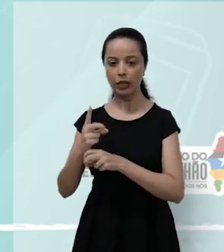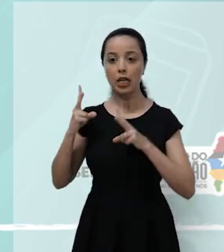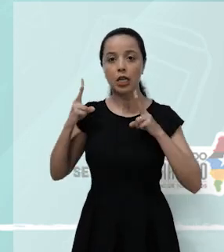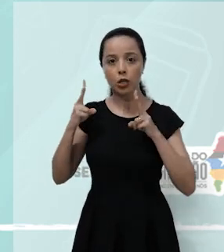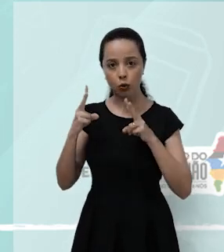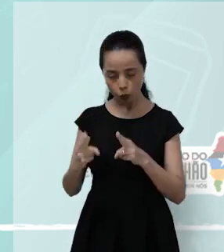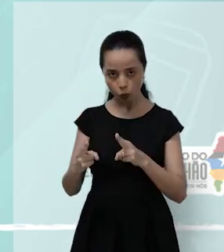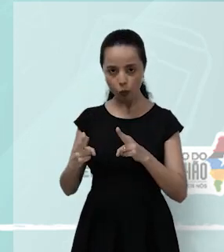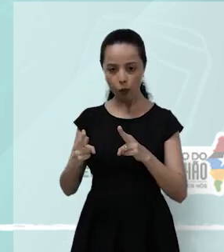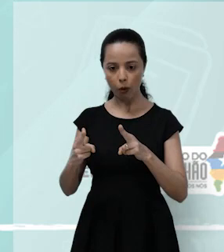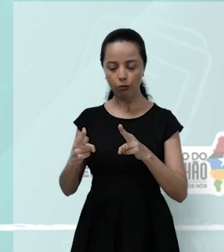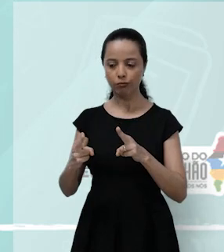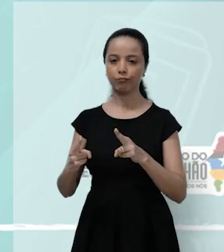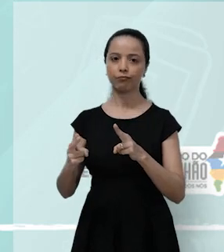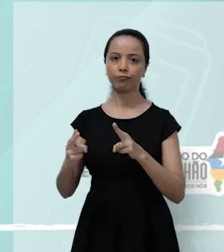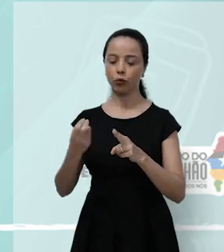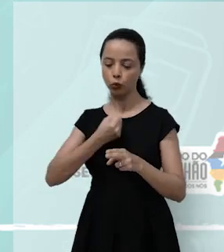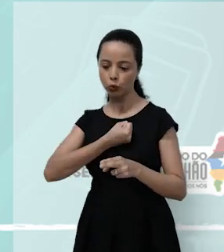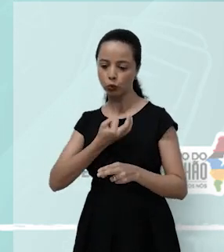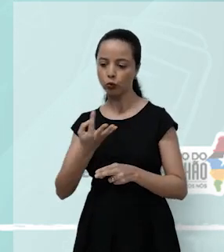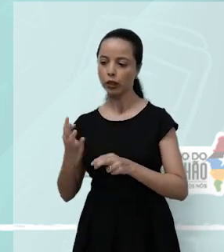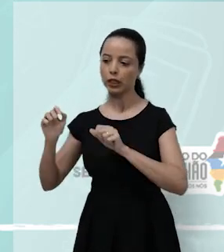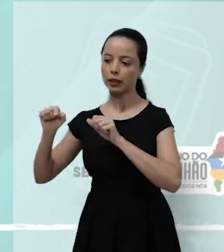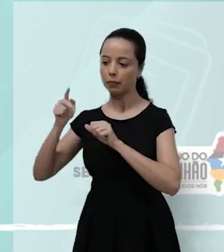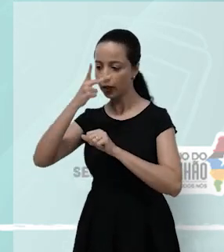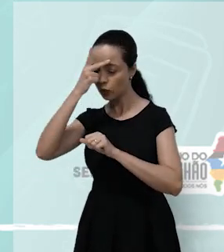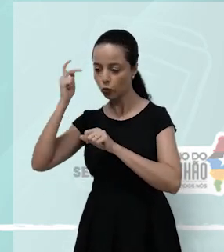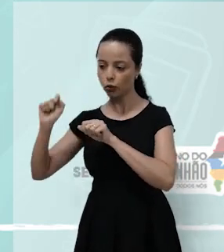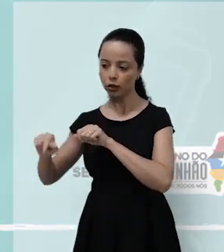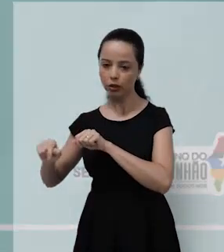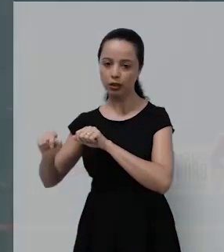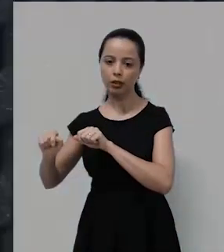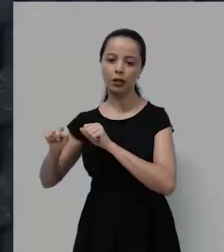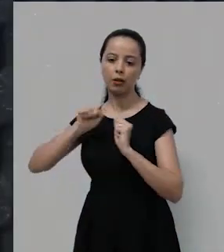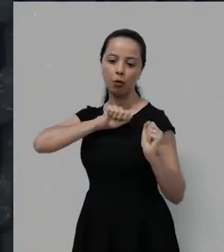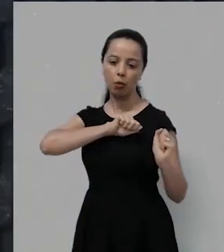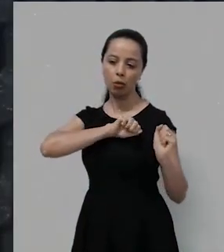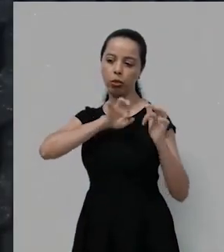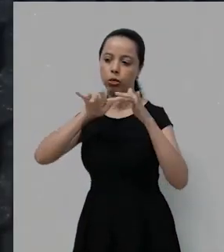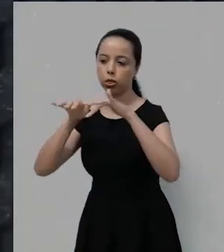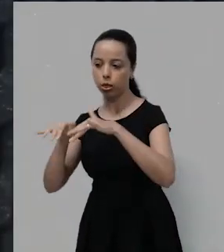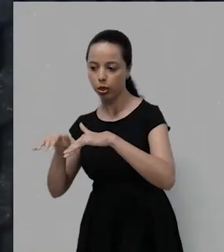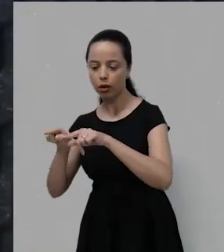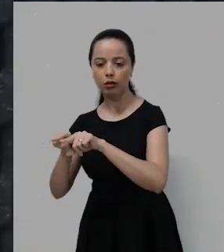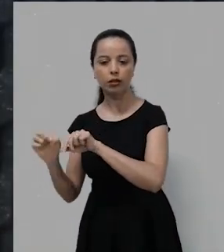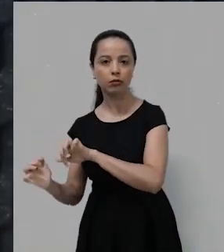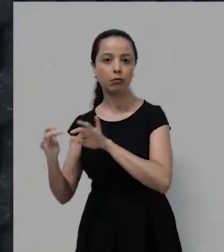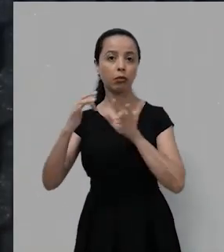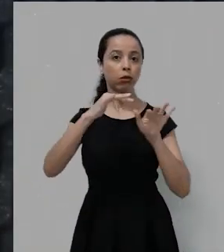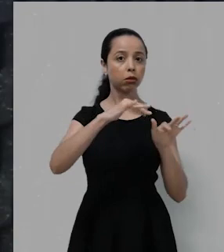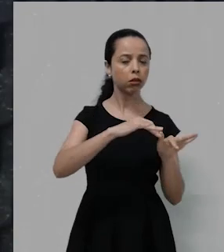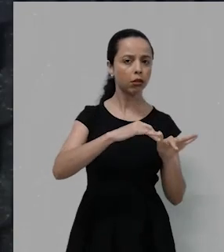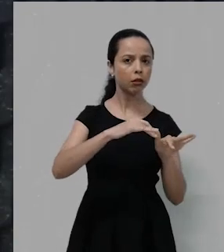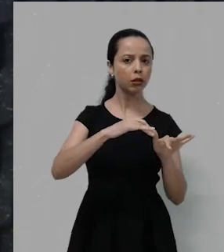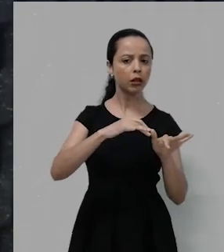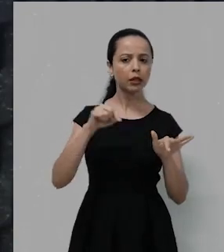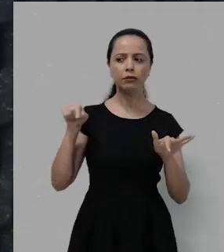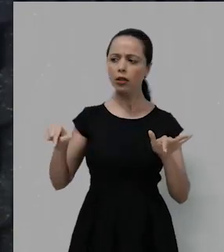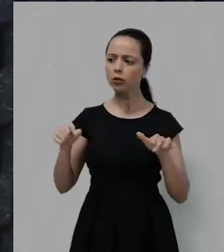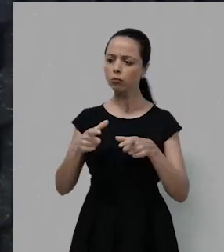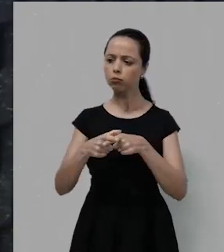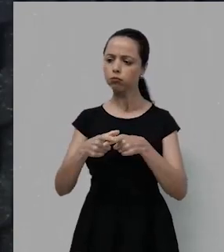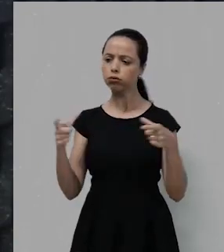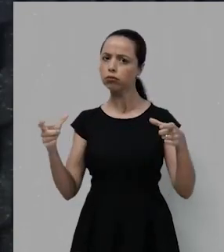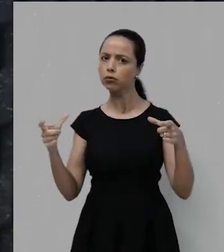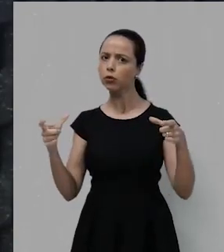e emigração. O que está acontecendo com essa população? O número de indivíduos está aumentando ou está diminuindo? Vamos